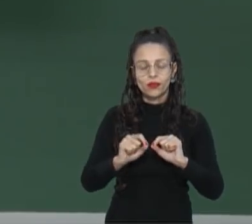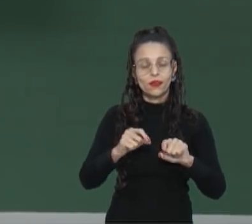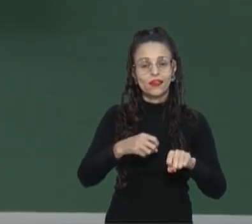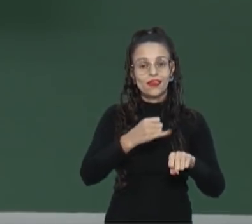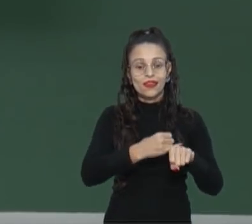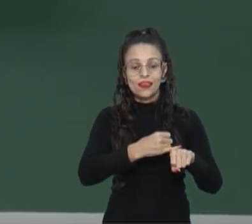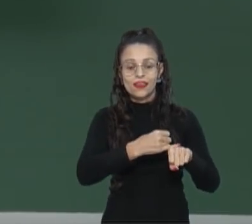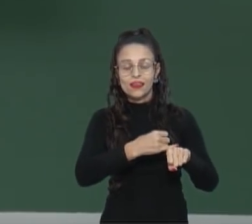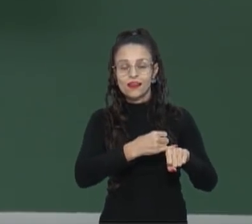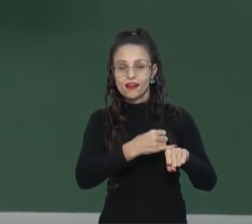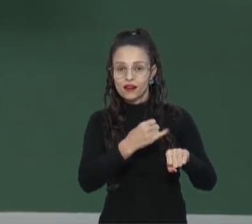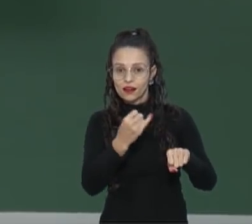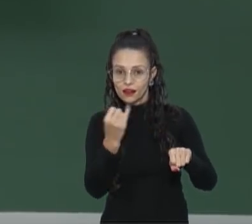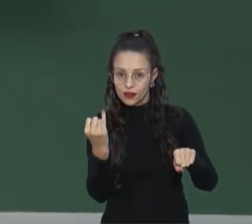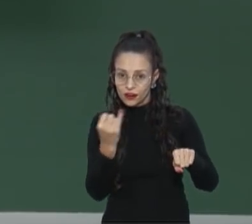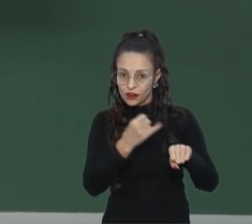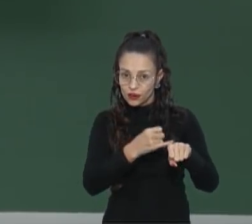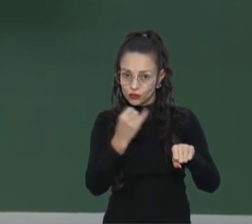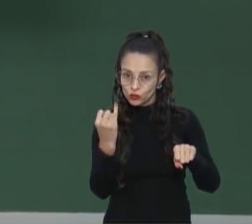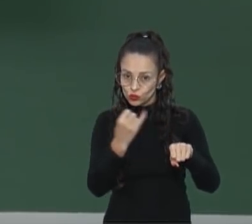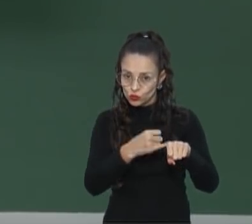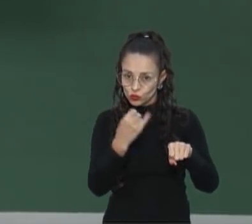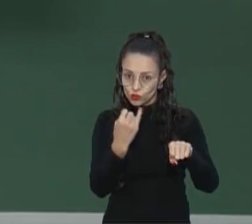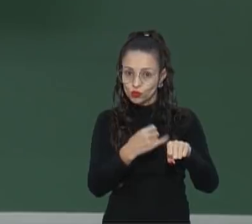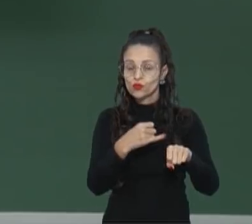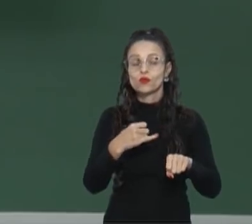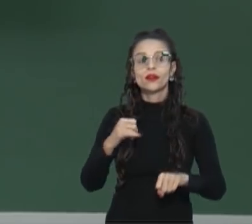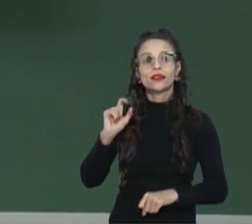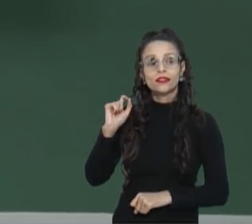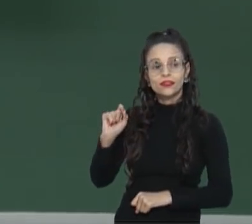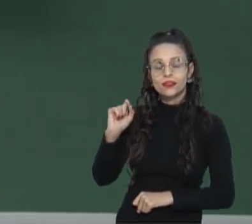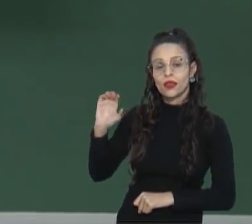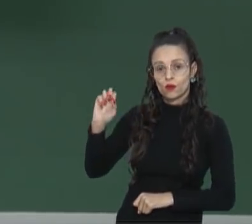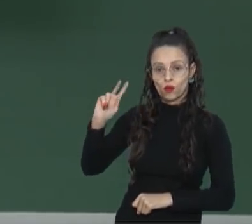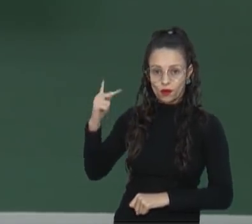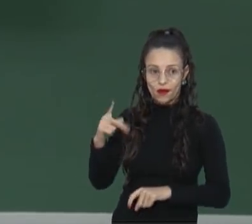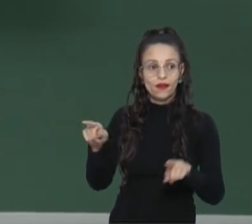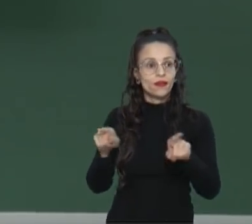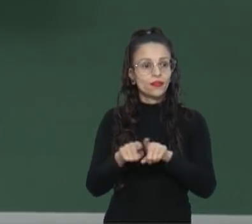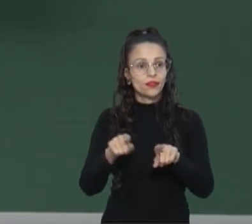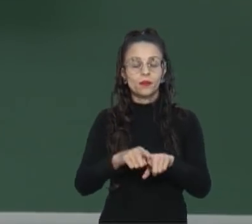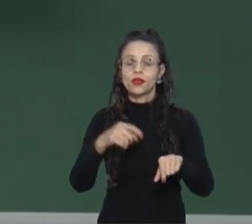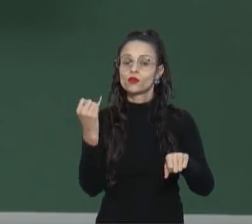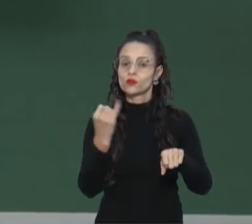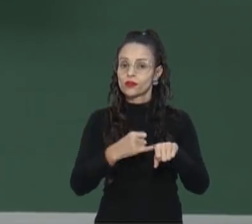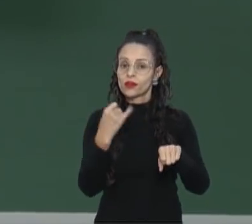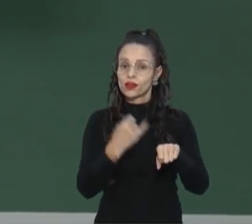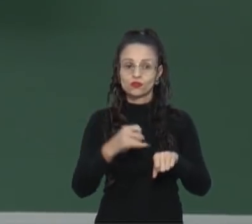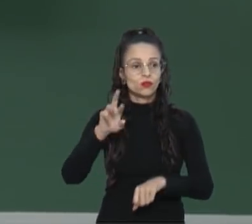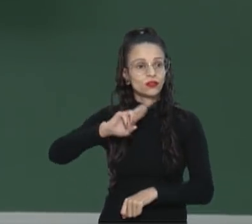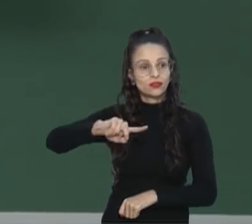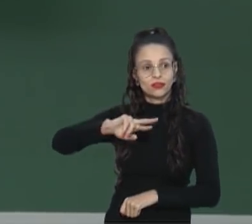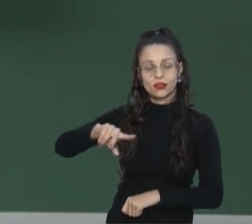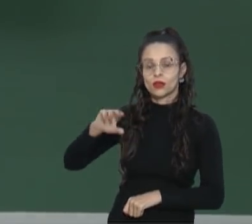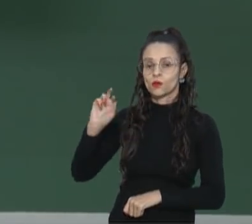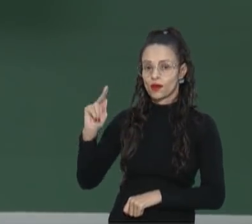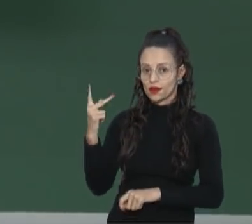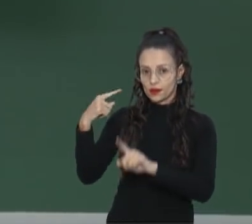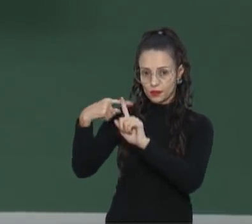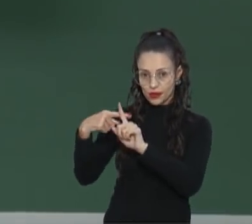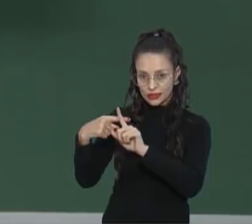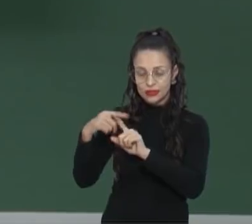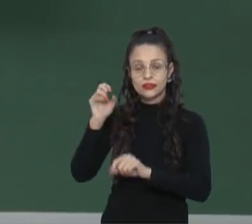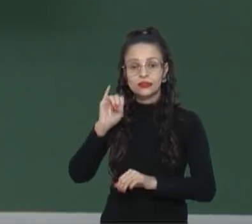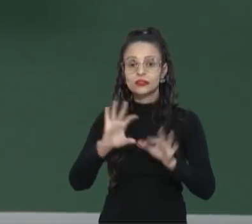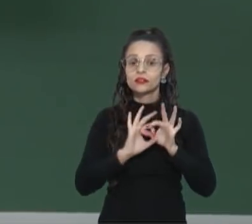ânion que não é o hidróxido, a hidroxila, e um cátion que não é o hidrônio. Se liberar H+, é ácido.